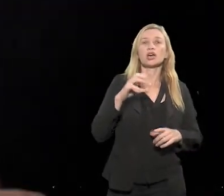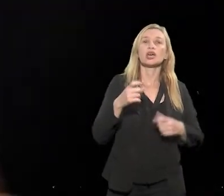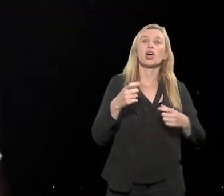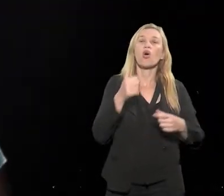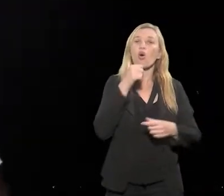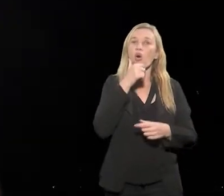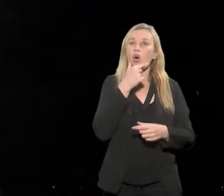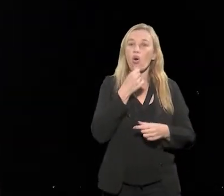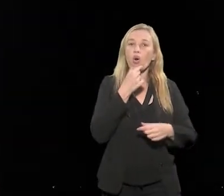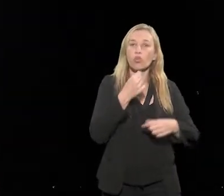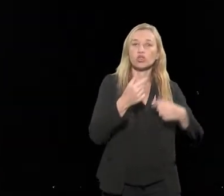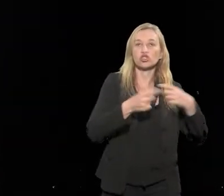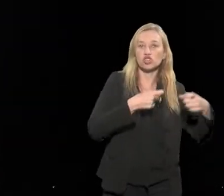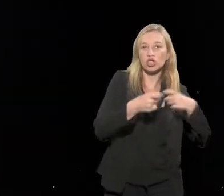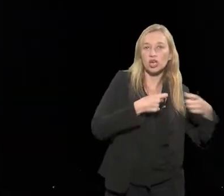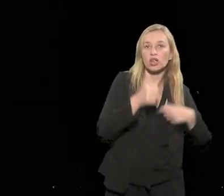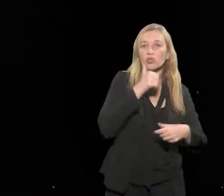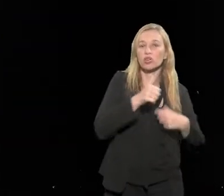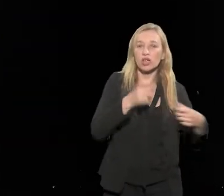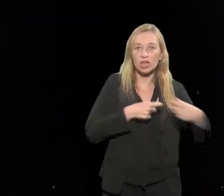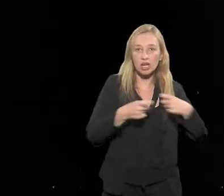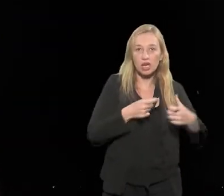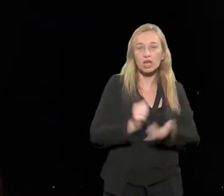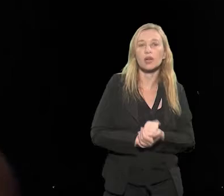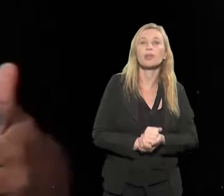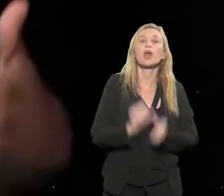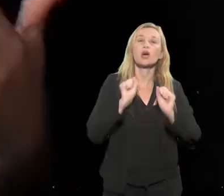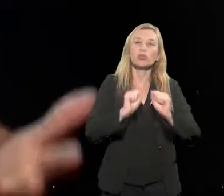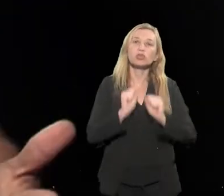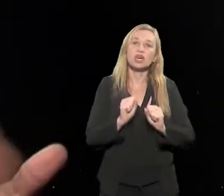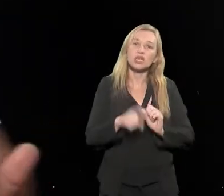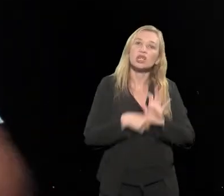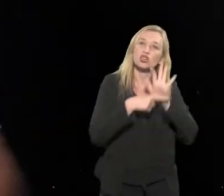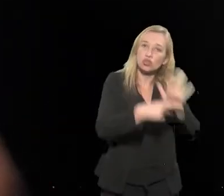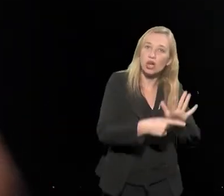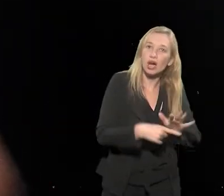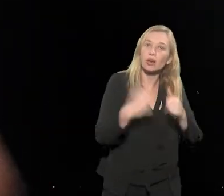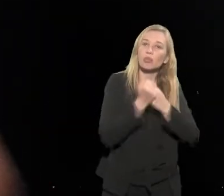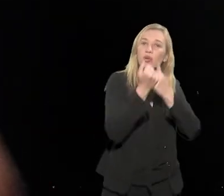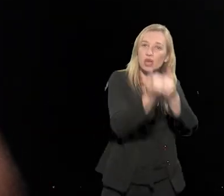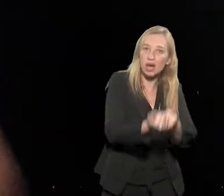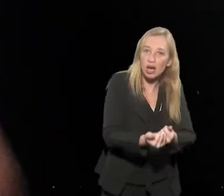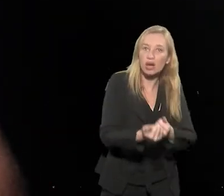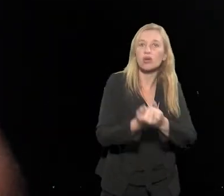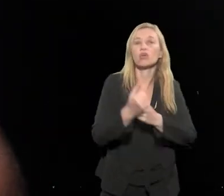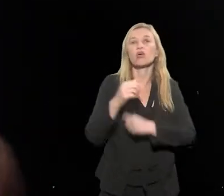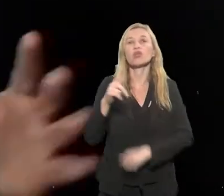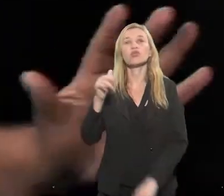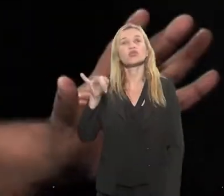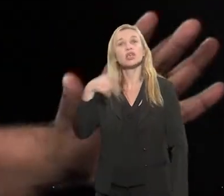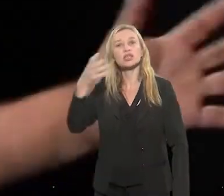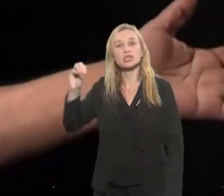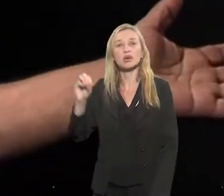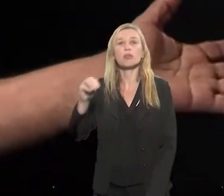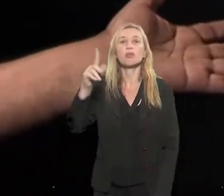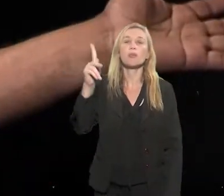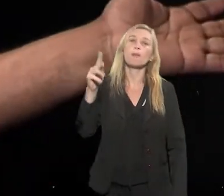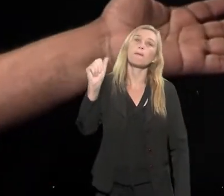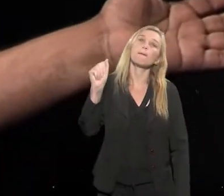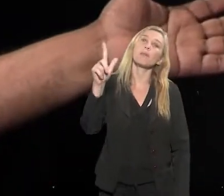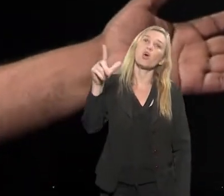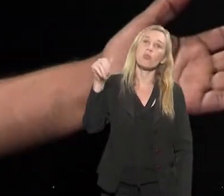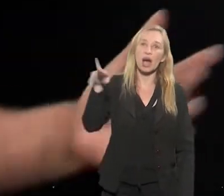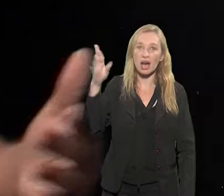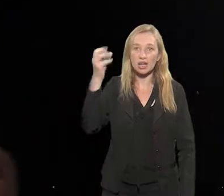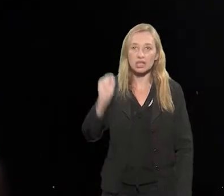E essa minha capilaridade também fez com que eu pudesse contribuir com a Fundação Cultural Palmares. Então, inicialmente, eu falei, mas por